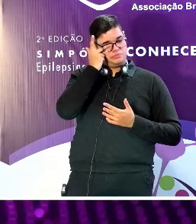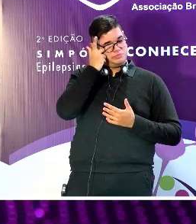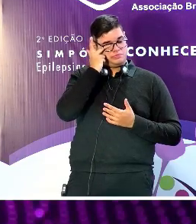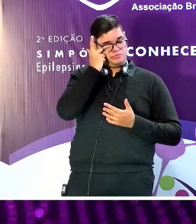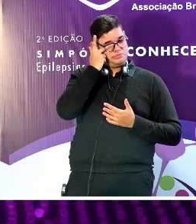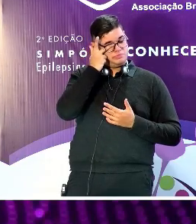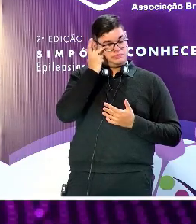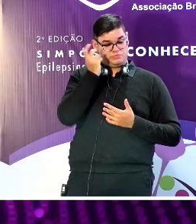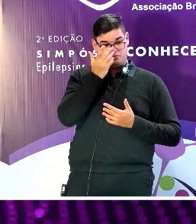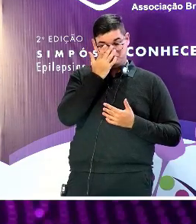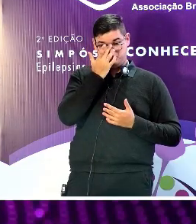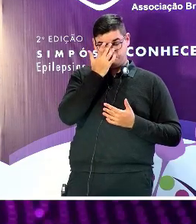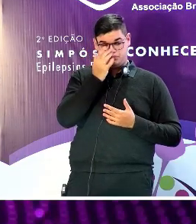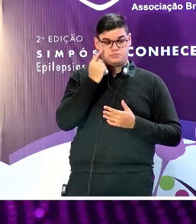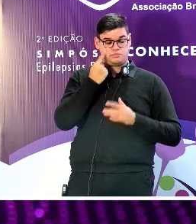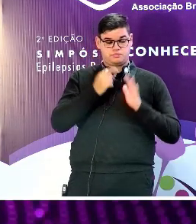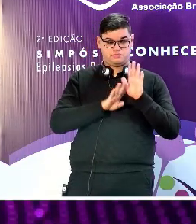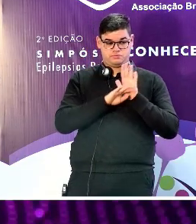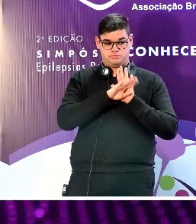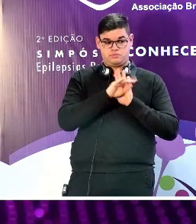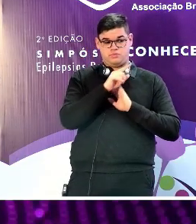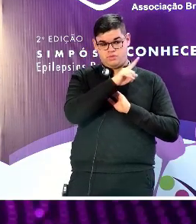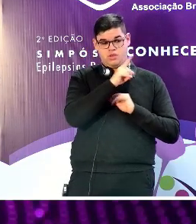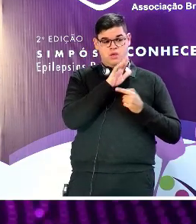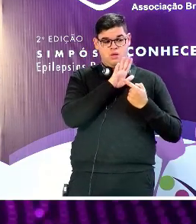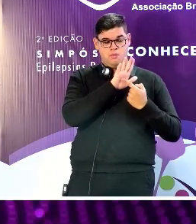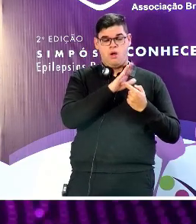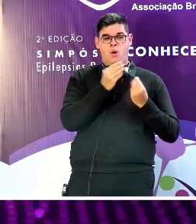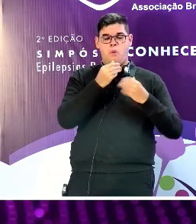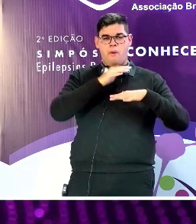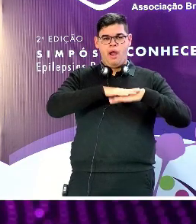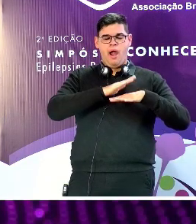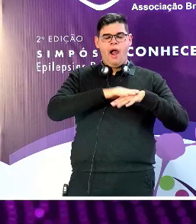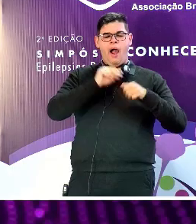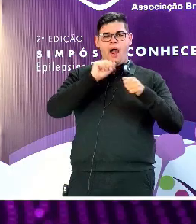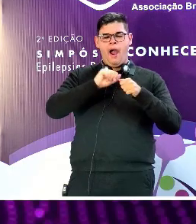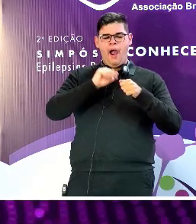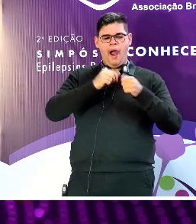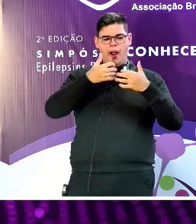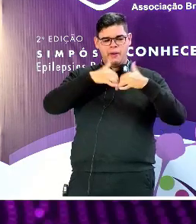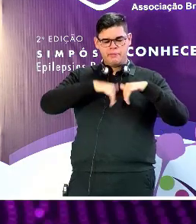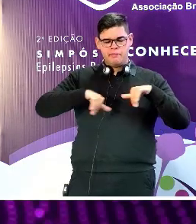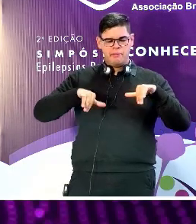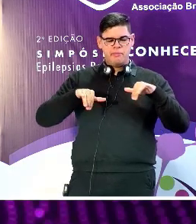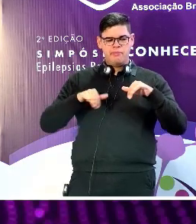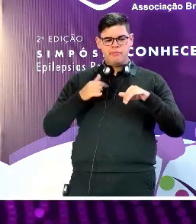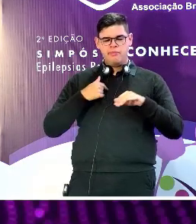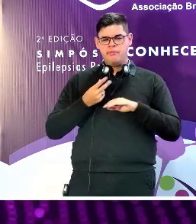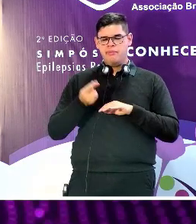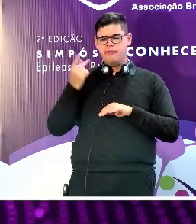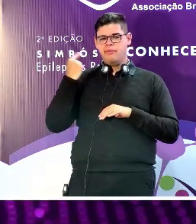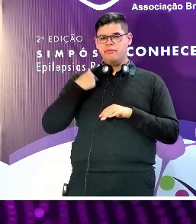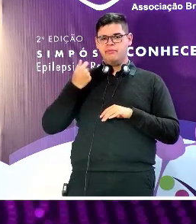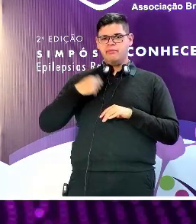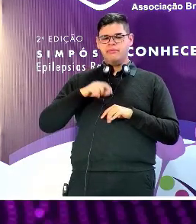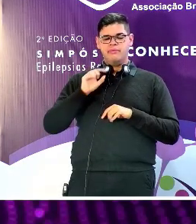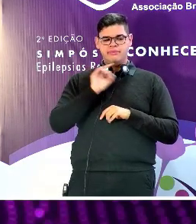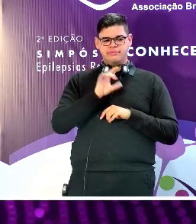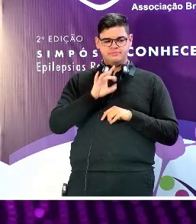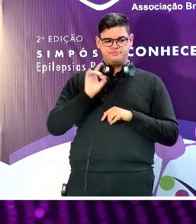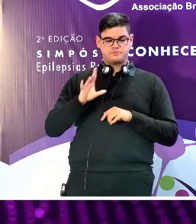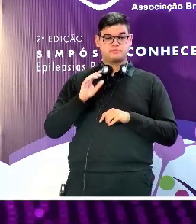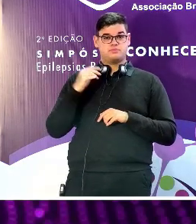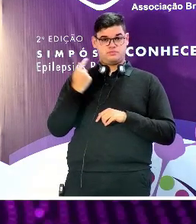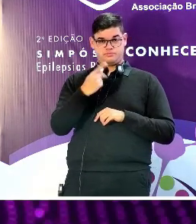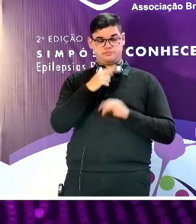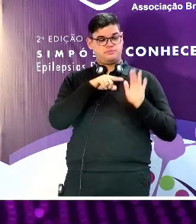no gráfico A, a gente tem a separação dos componentes. Na época, eu precisava testar cada um desses